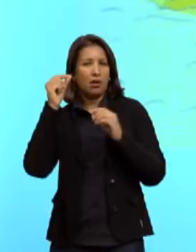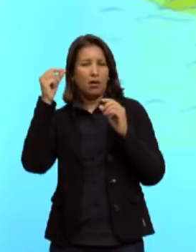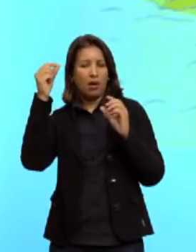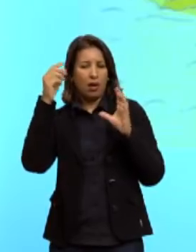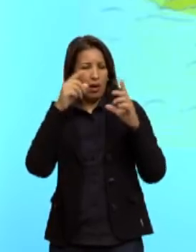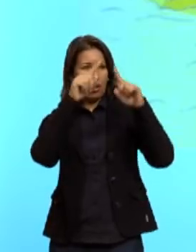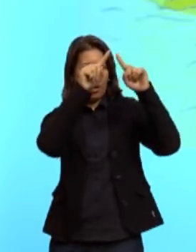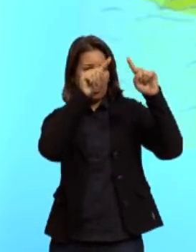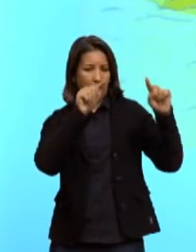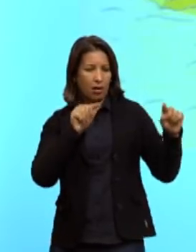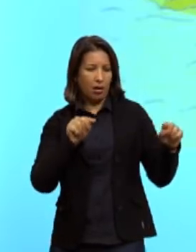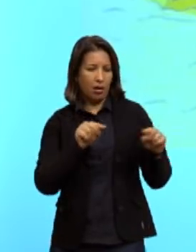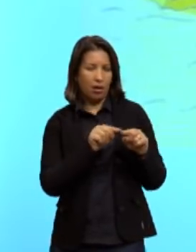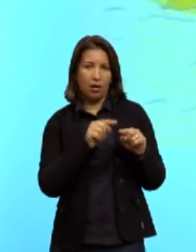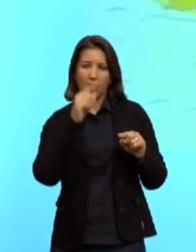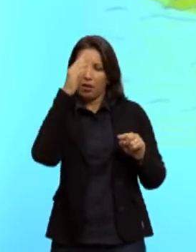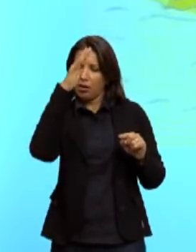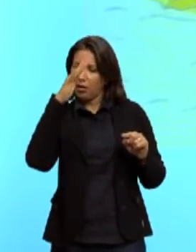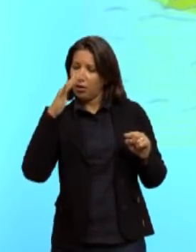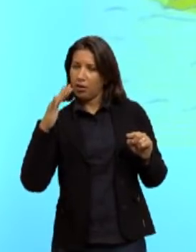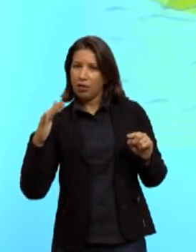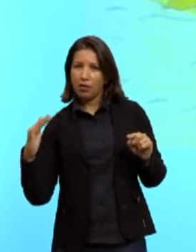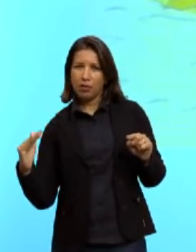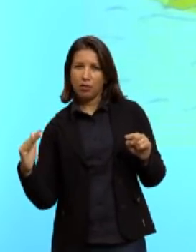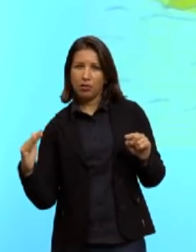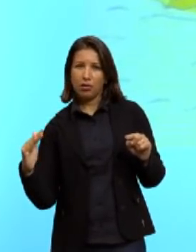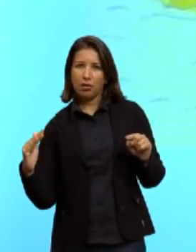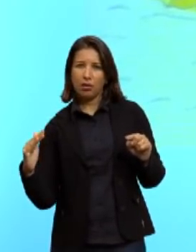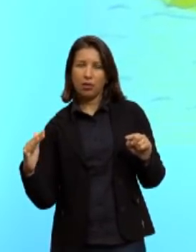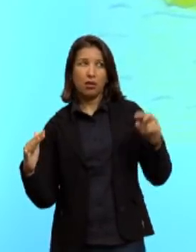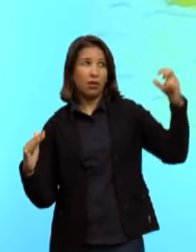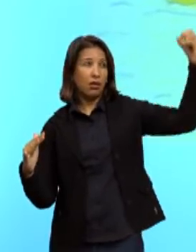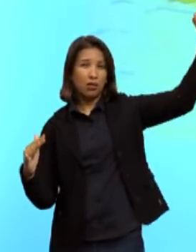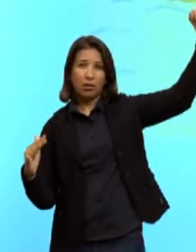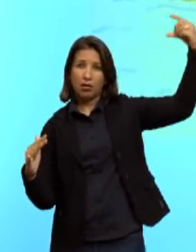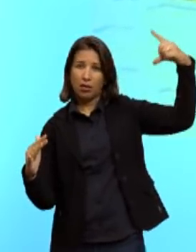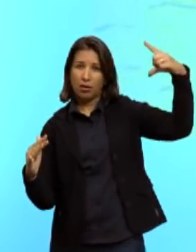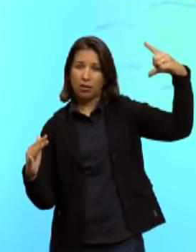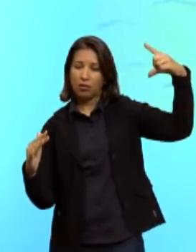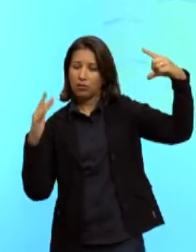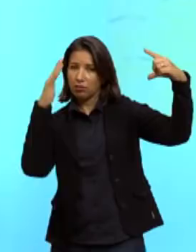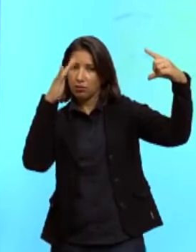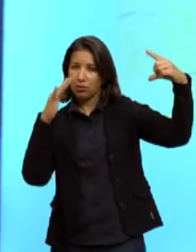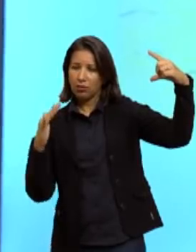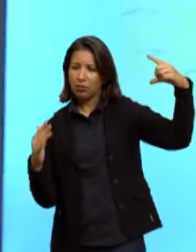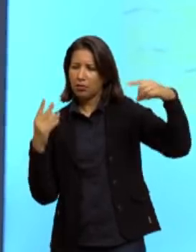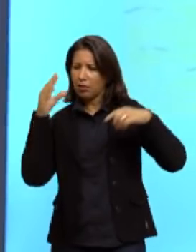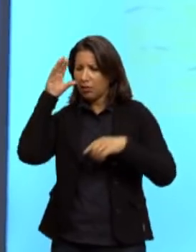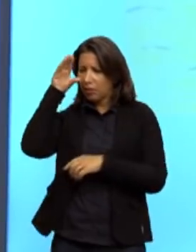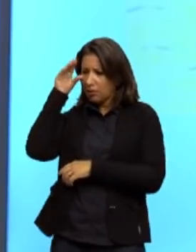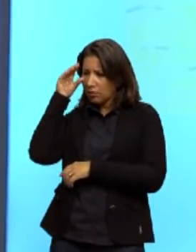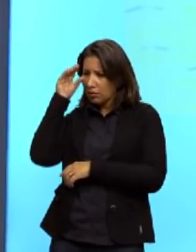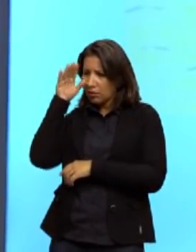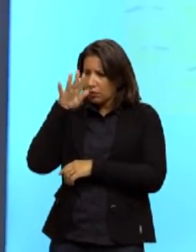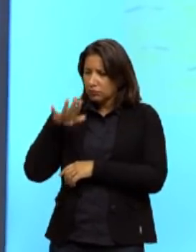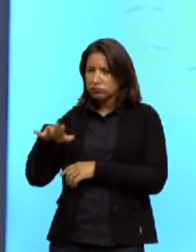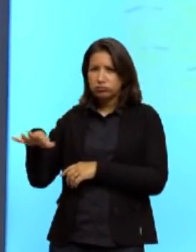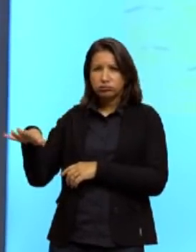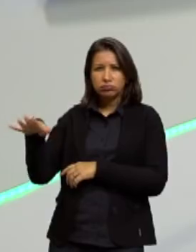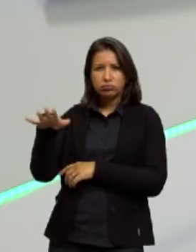a observação ela era o que o que norteava